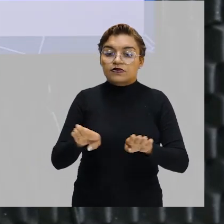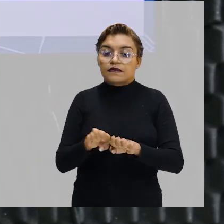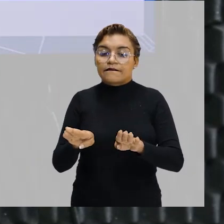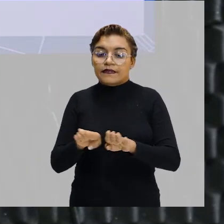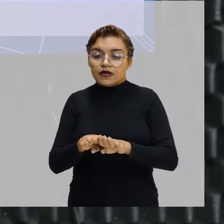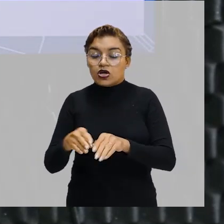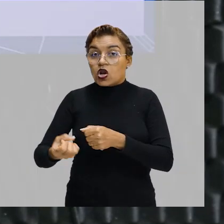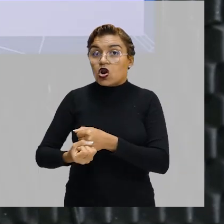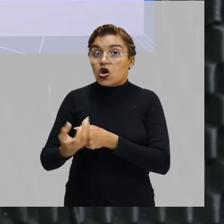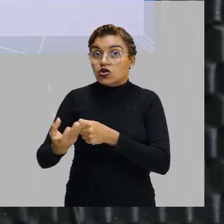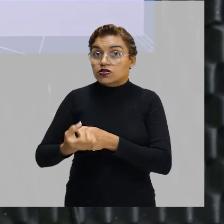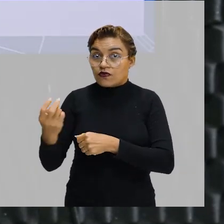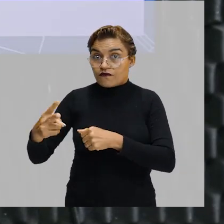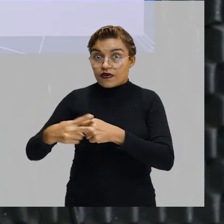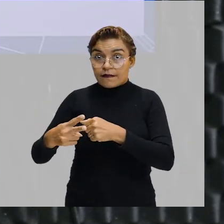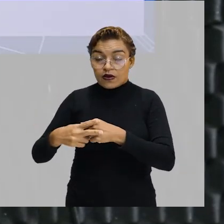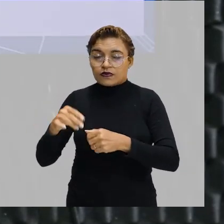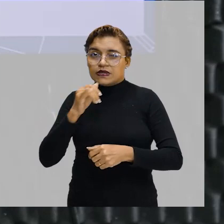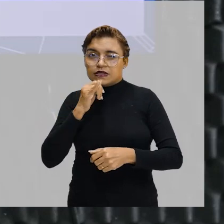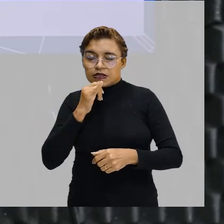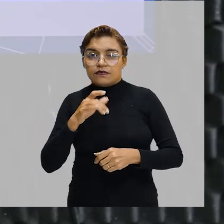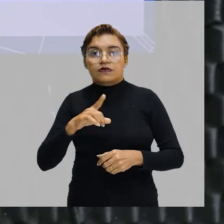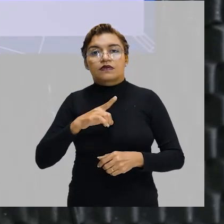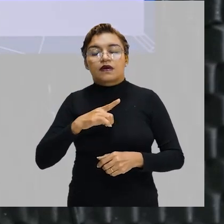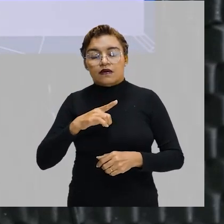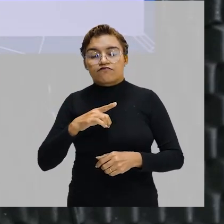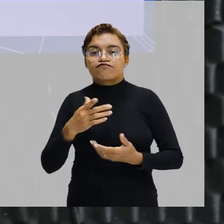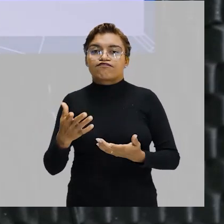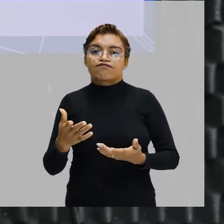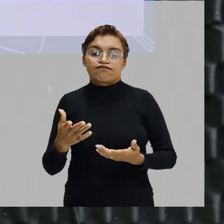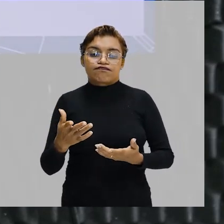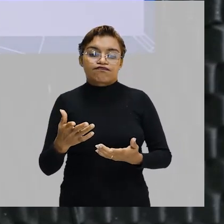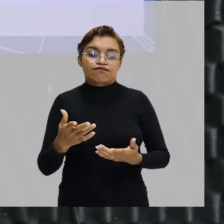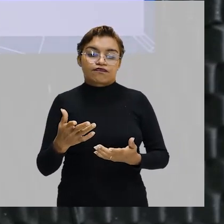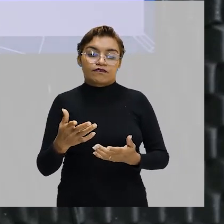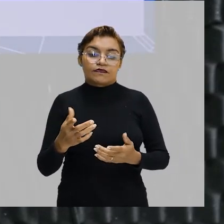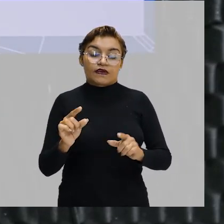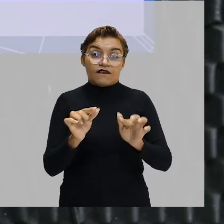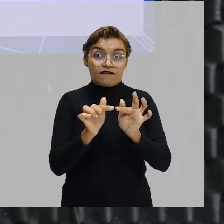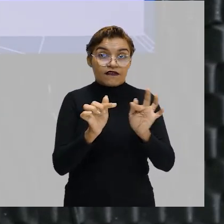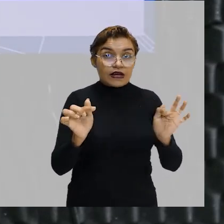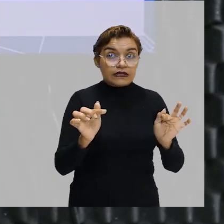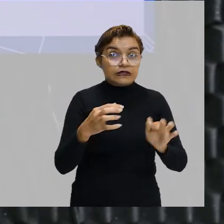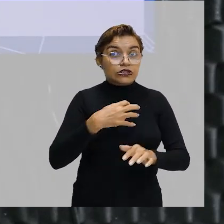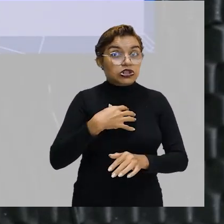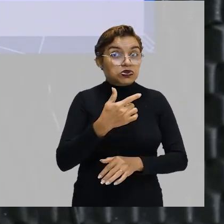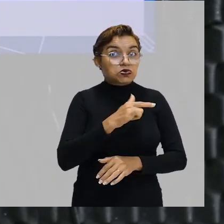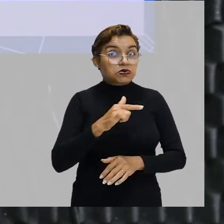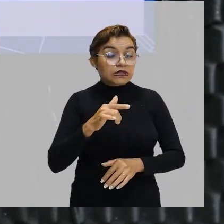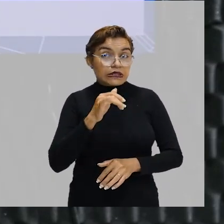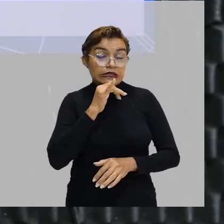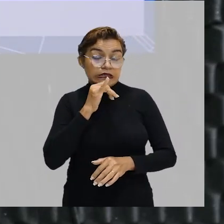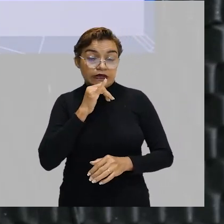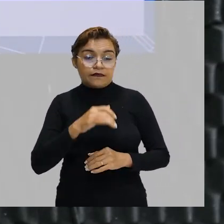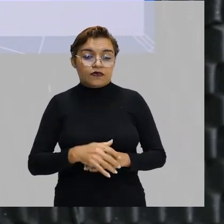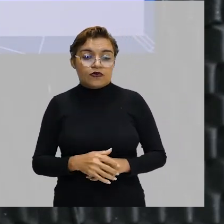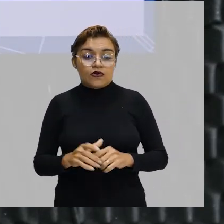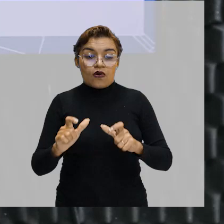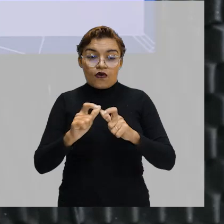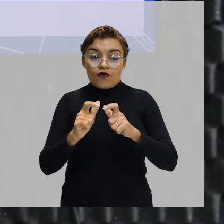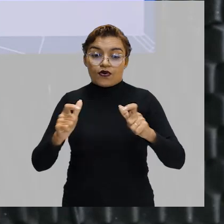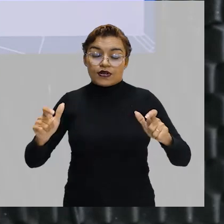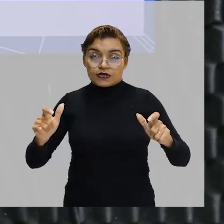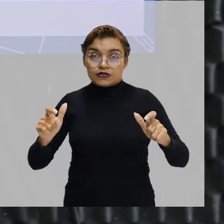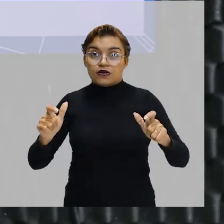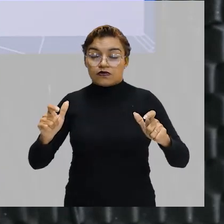oração que não tem sentido. Ela vai precisar de outra para se complementar. Nesse caso, ela não vai ser oração